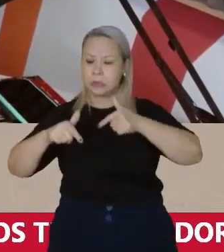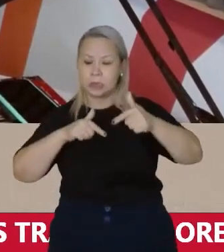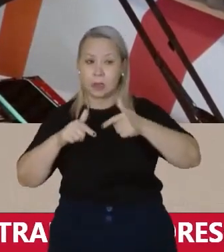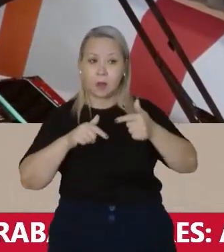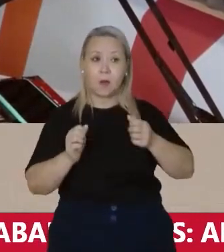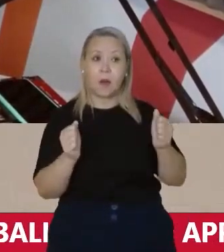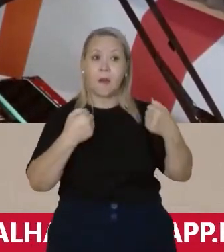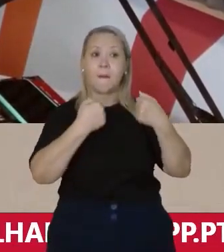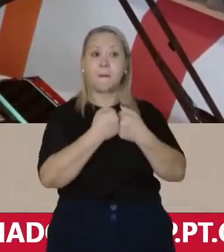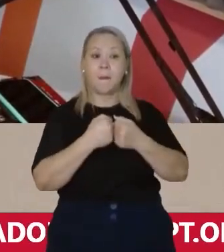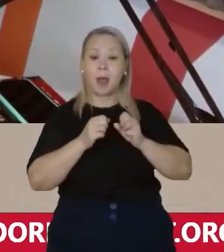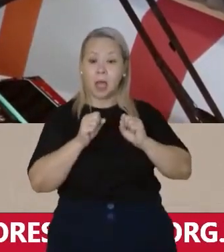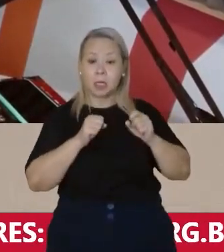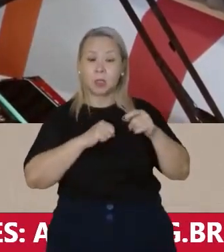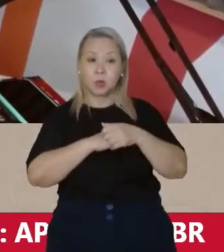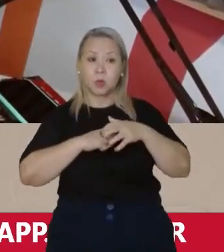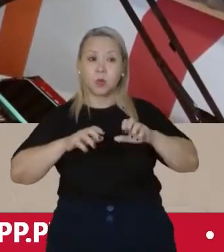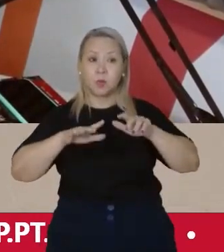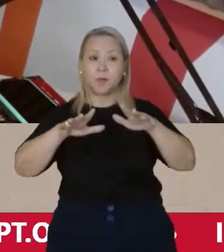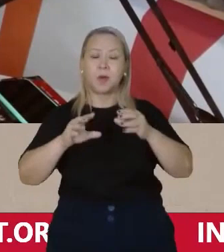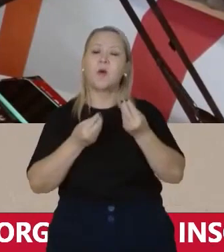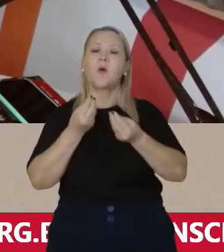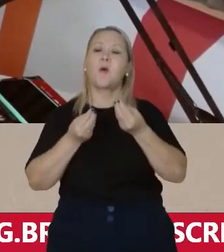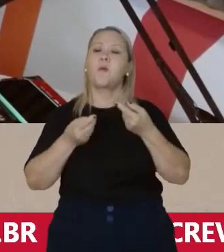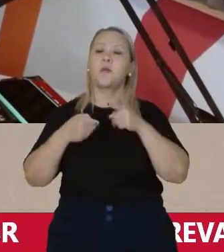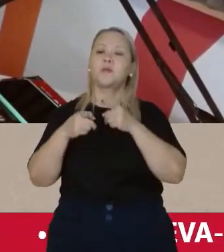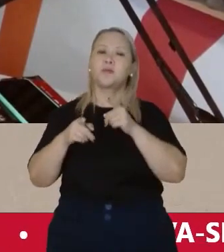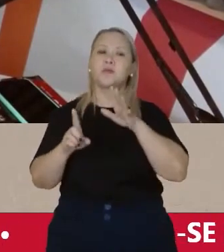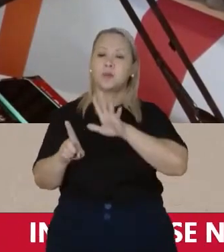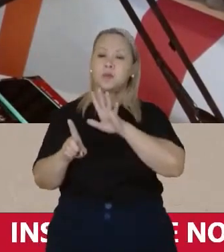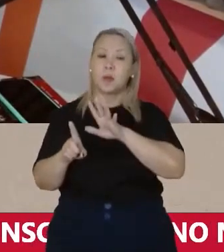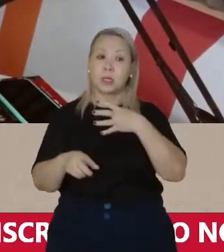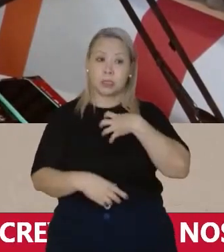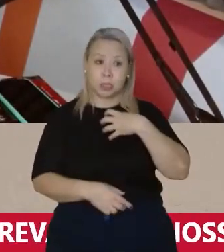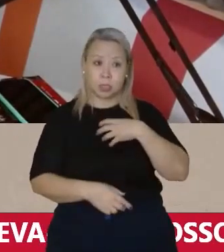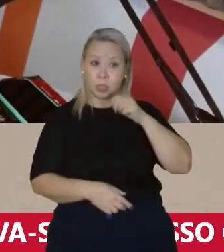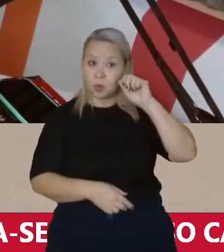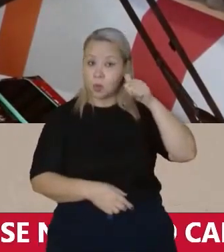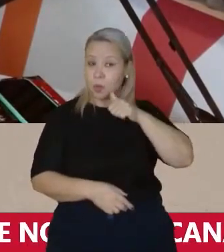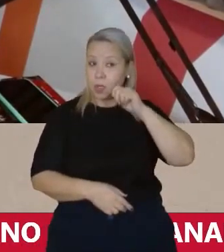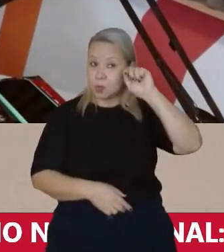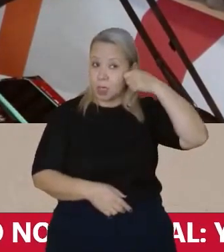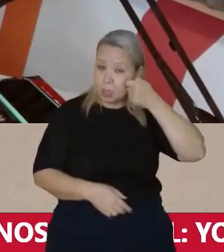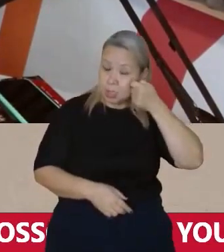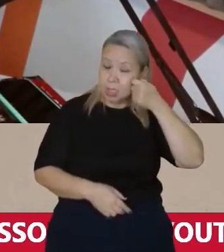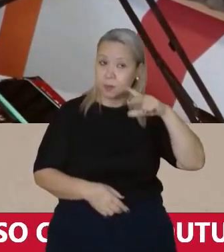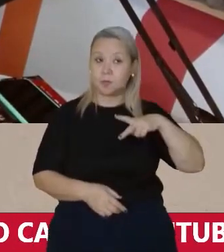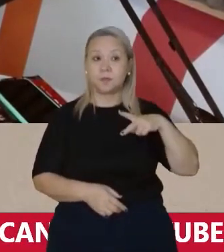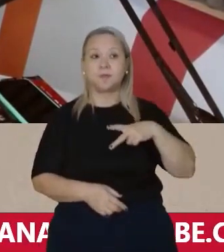senhora comentasse como é que foi o impacto aí na comunidade sentido pelas mulheres negras em